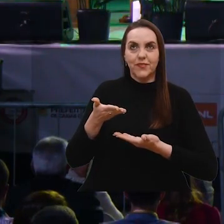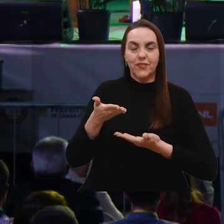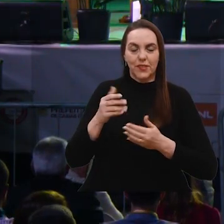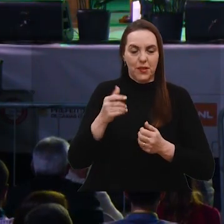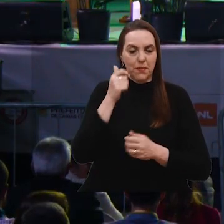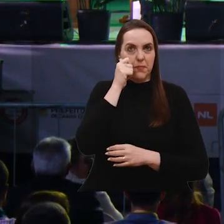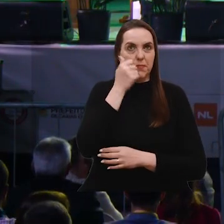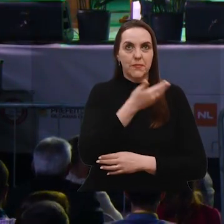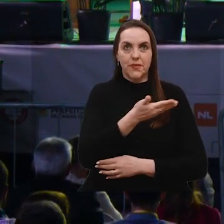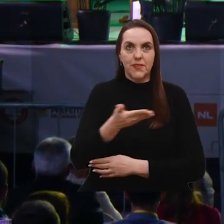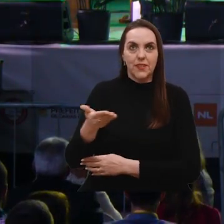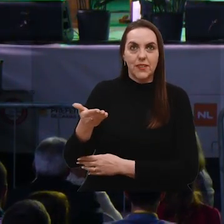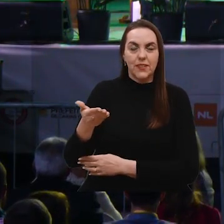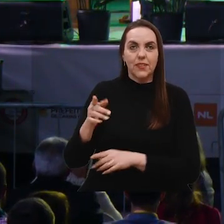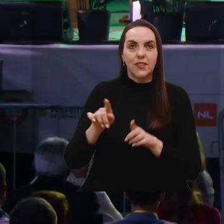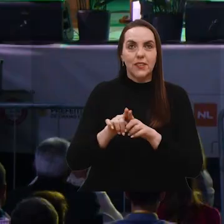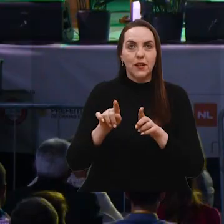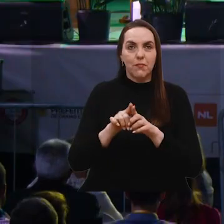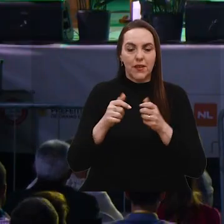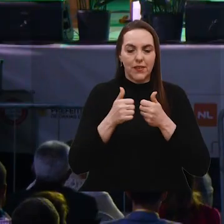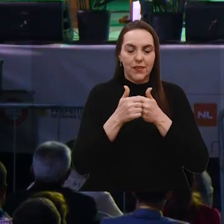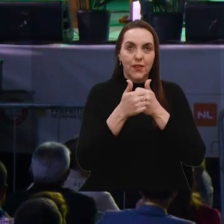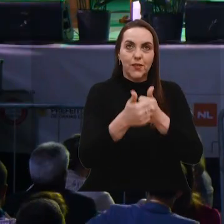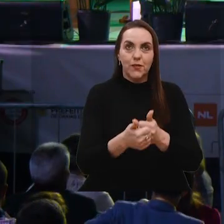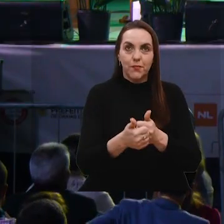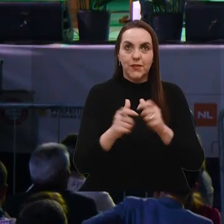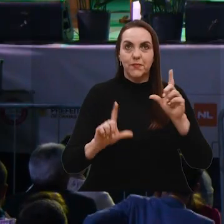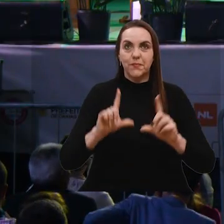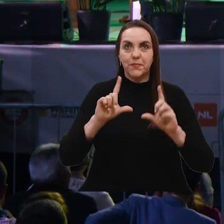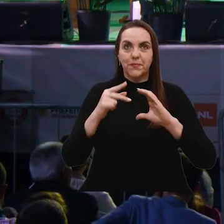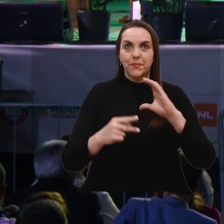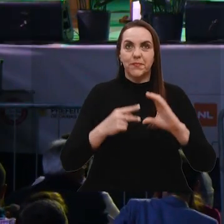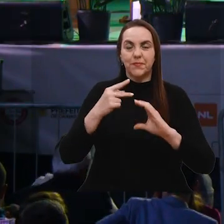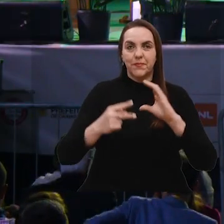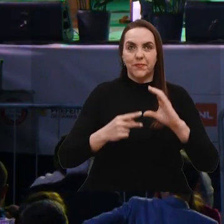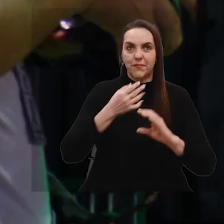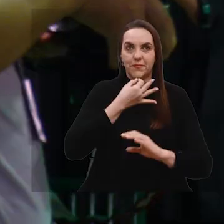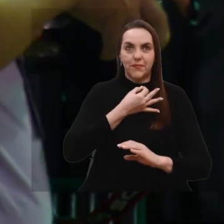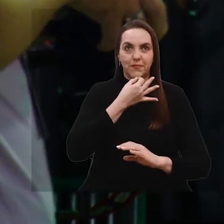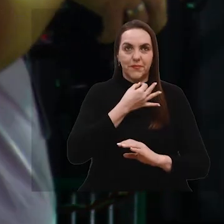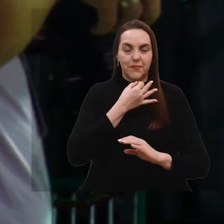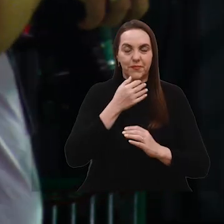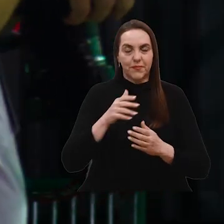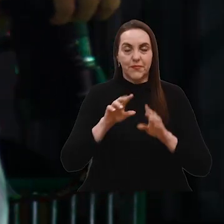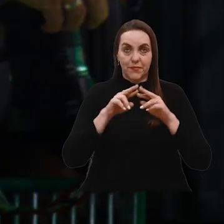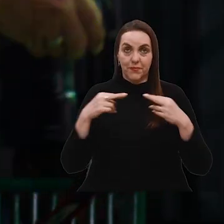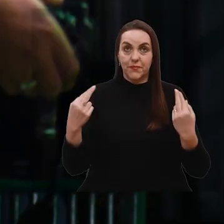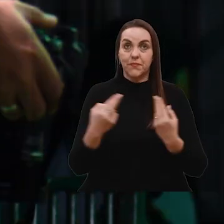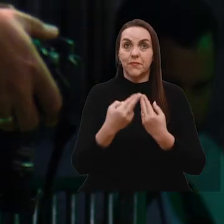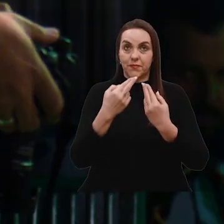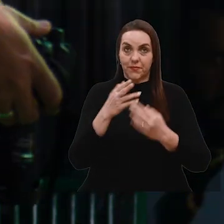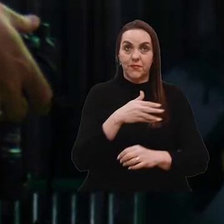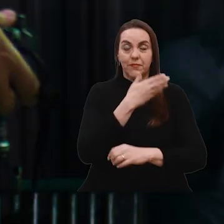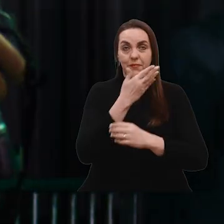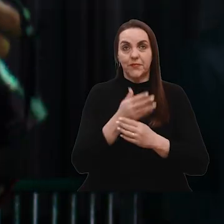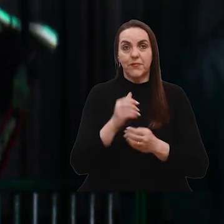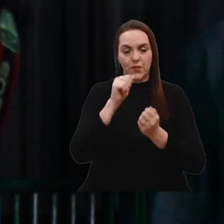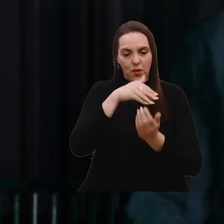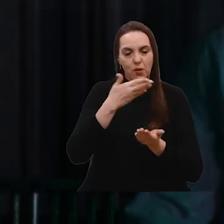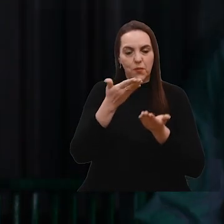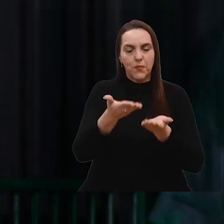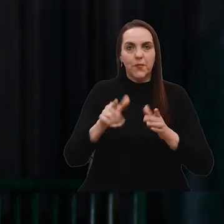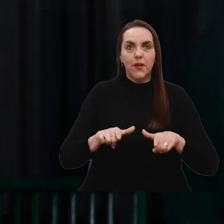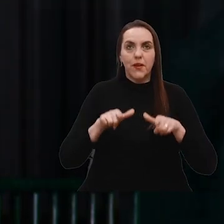as boas-vindas aos presentes e aos que nos acompanham pela TV Câmara Caxias nessa